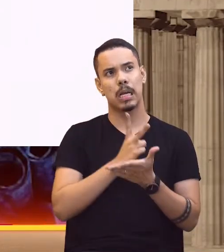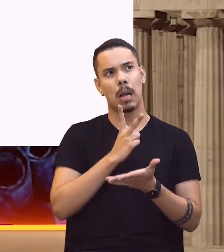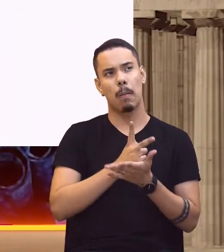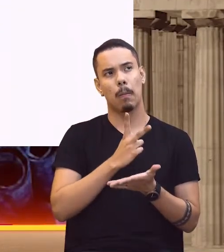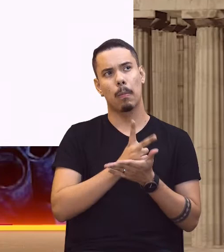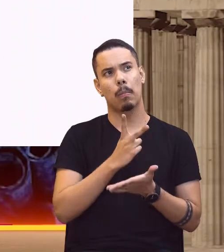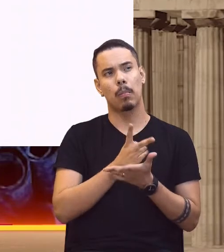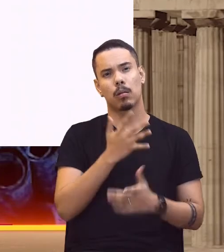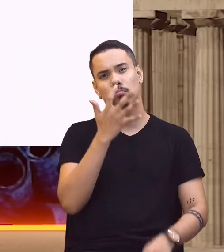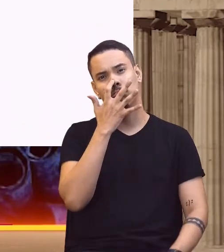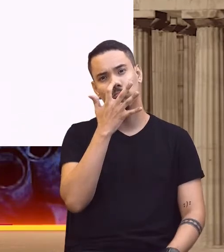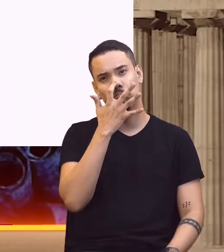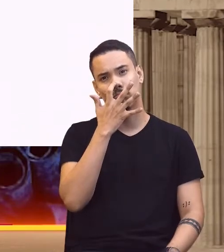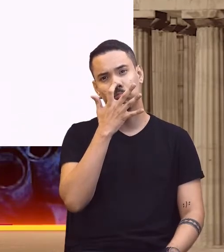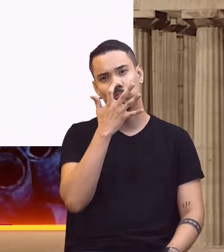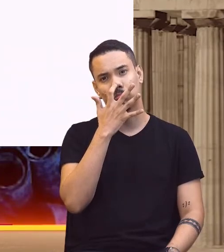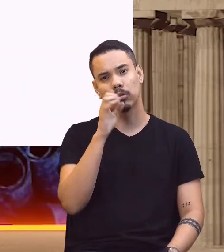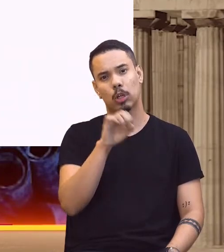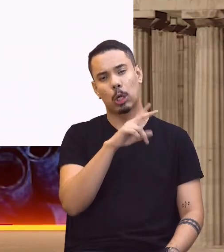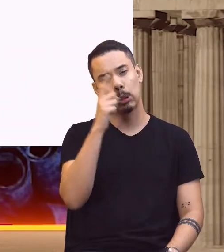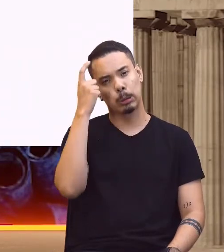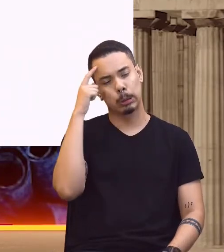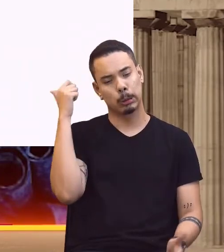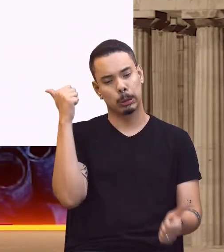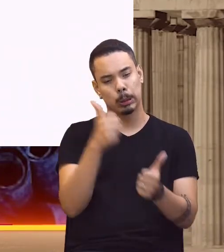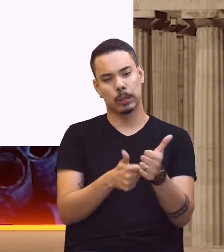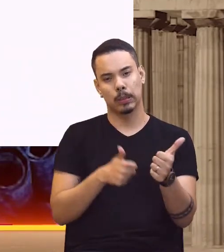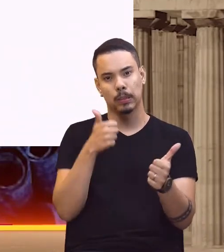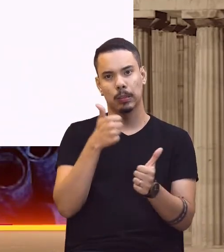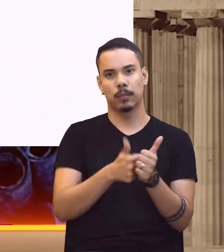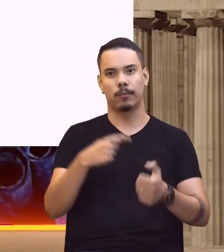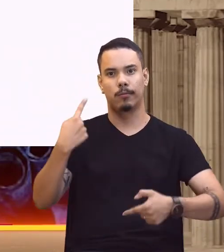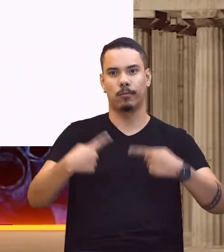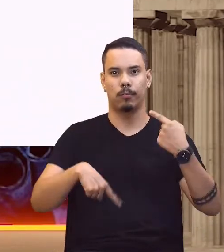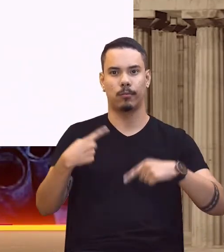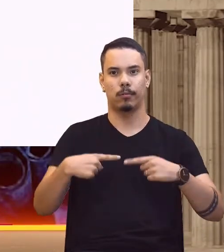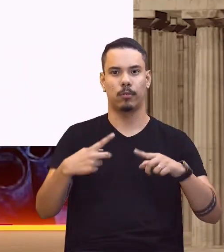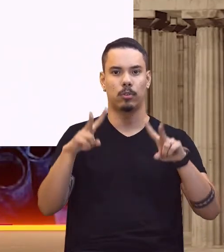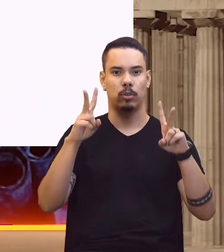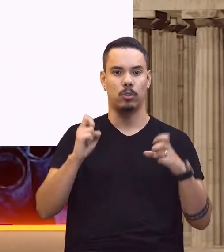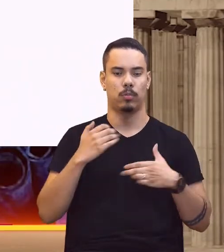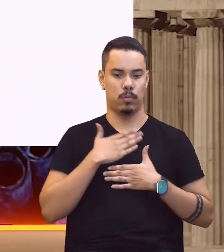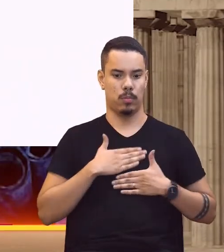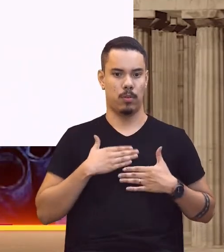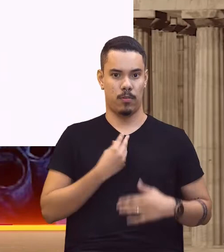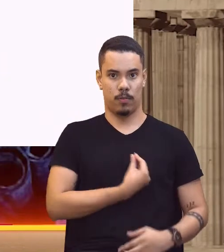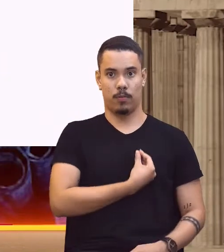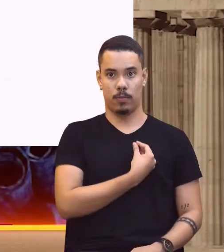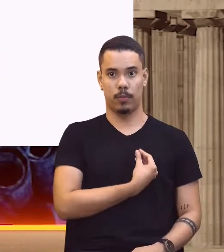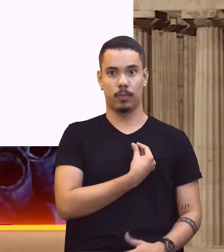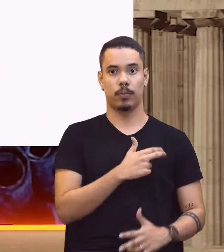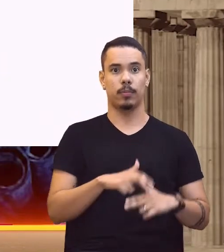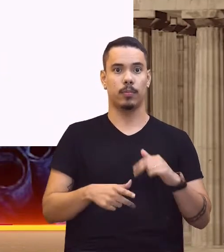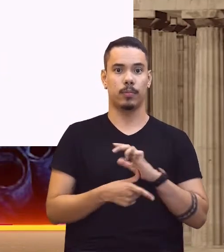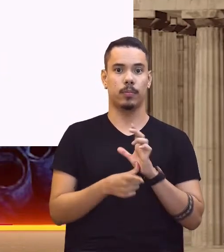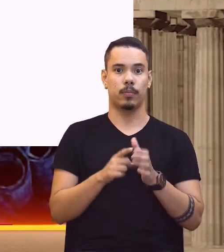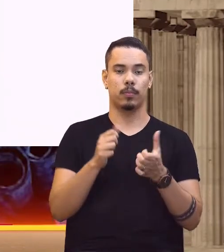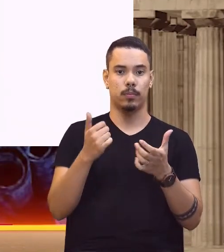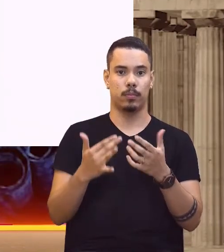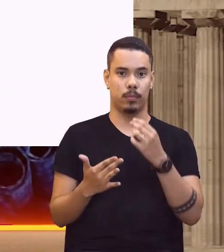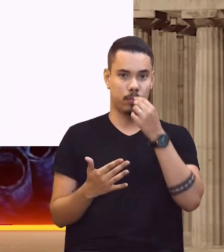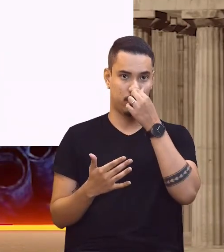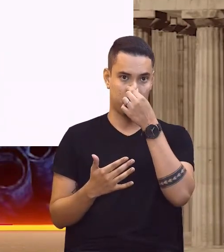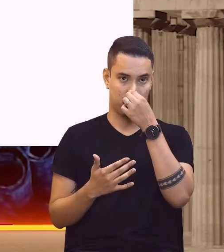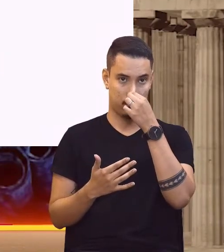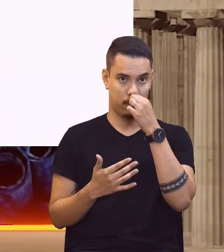que envolvem a felicidade e os prazeres da vida. E como já foi dito, a felicidade e